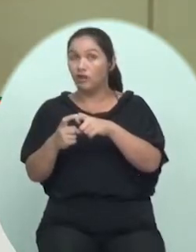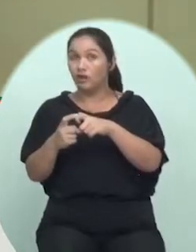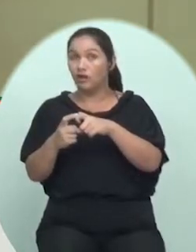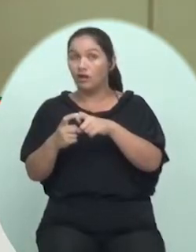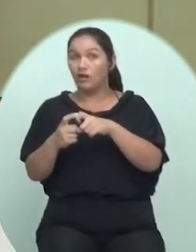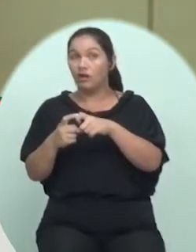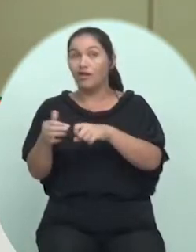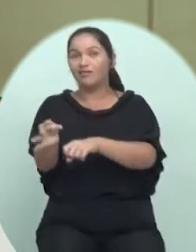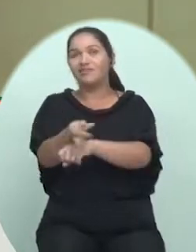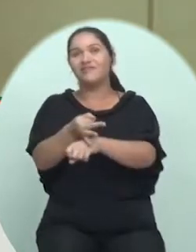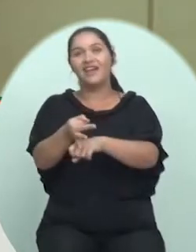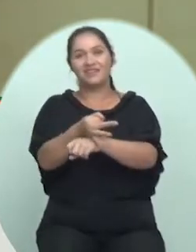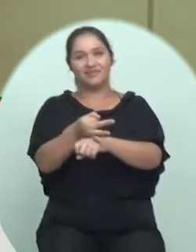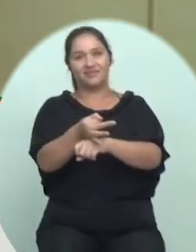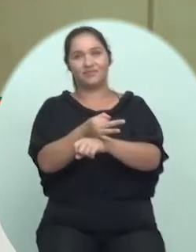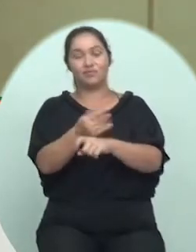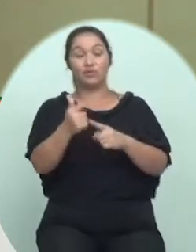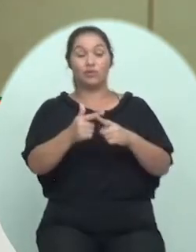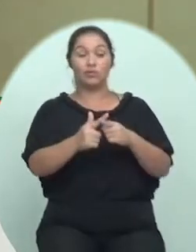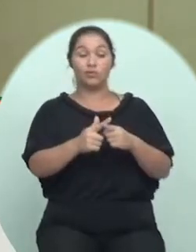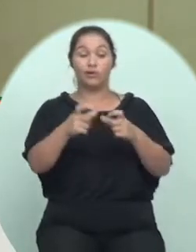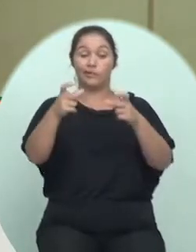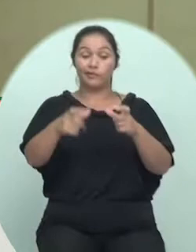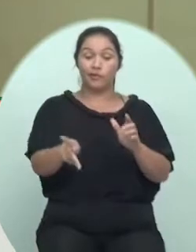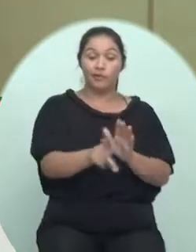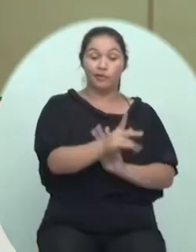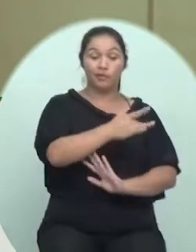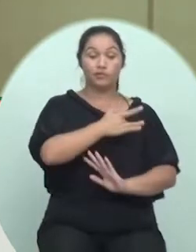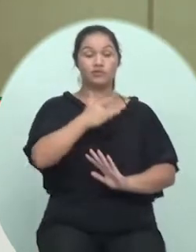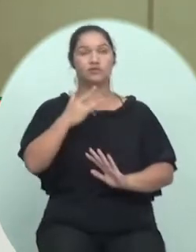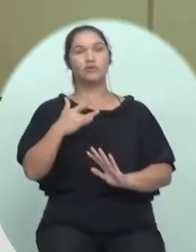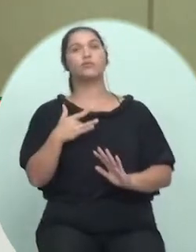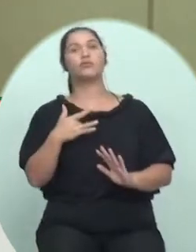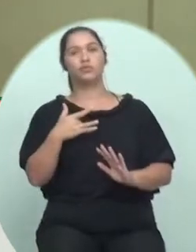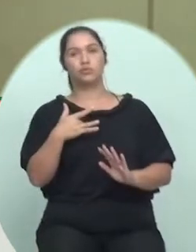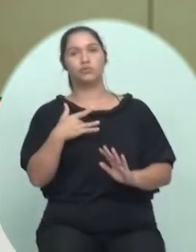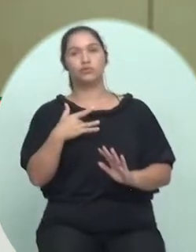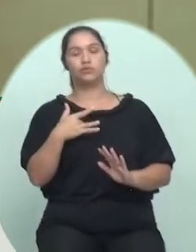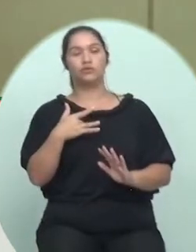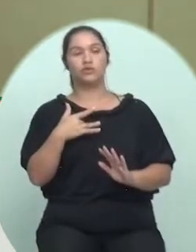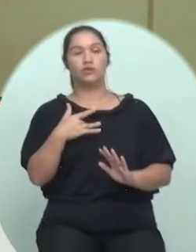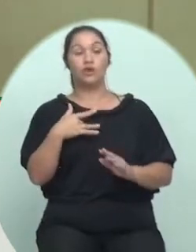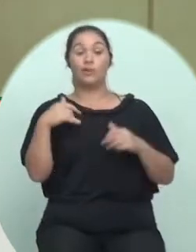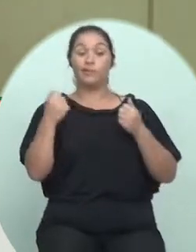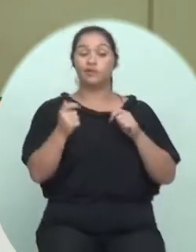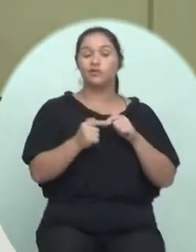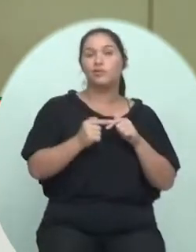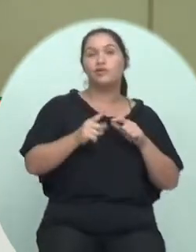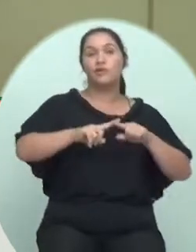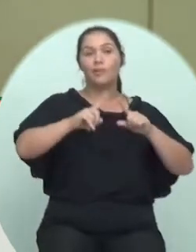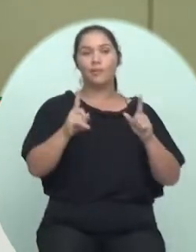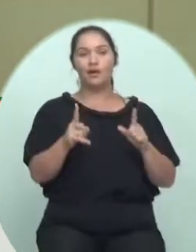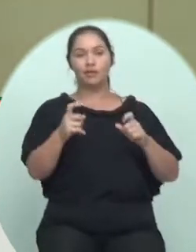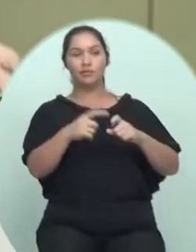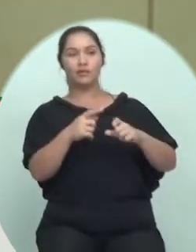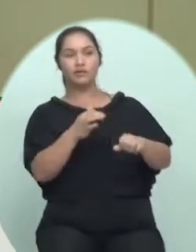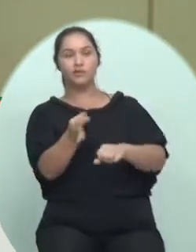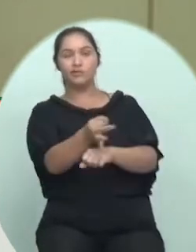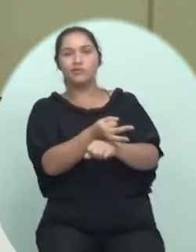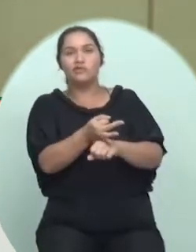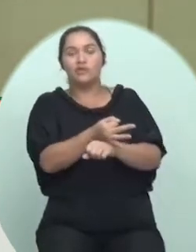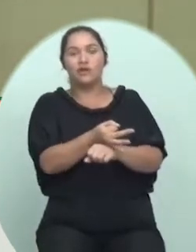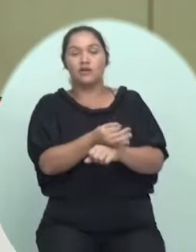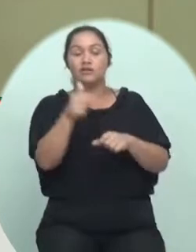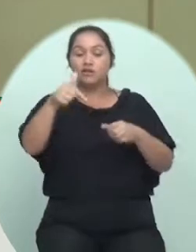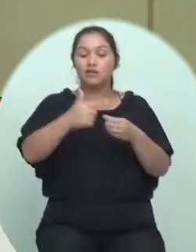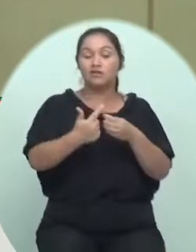o município de Criciúma não tem um profissional médico para fazer a cobertura desses profissionais que saem de